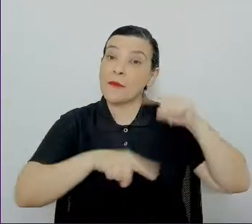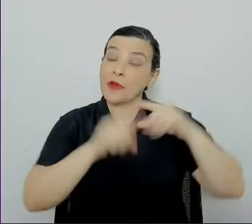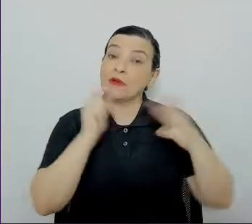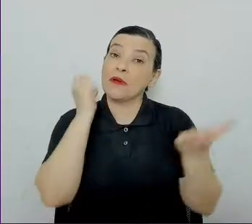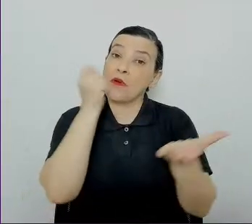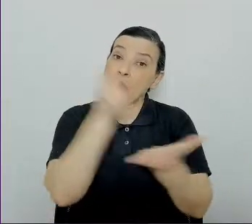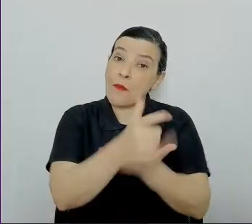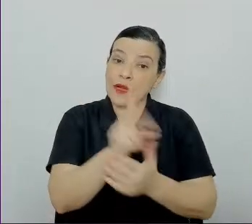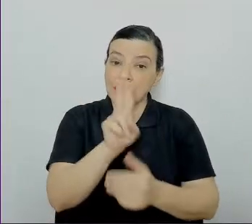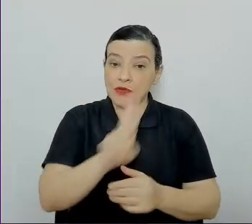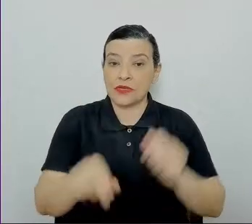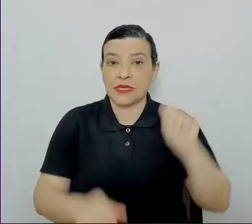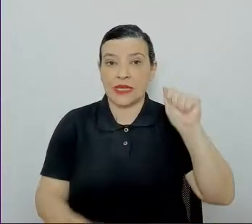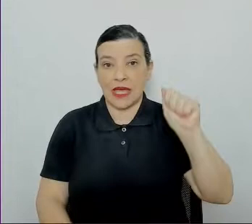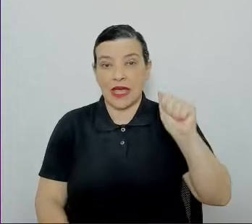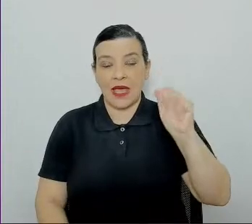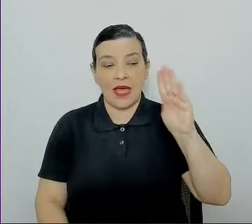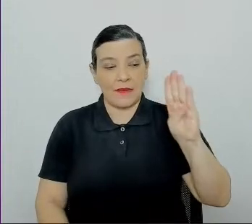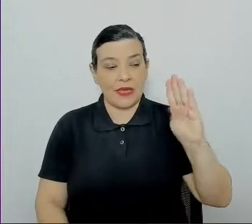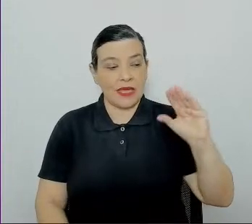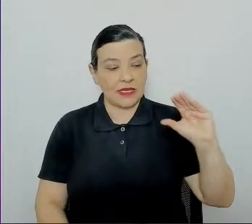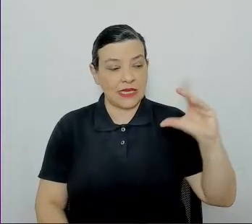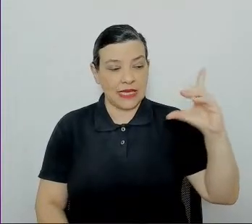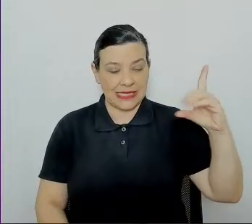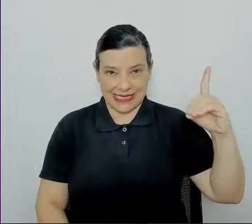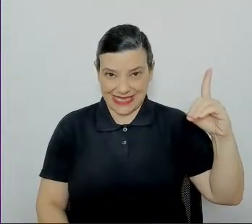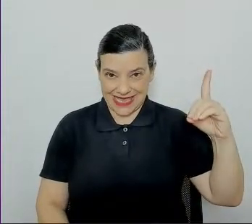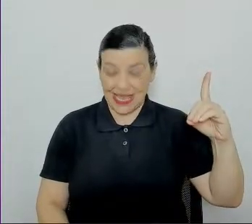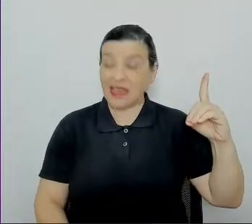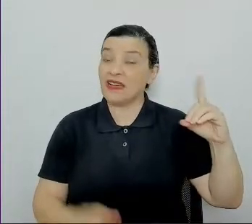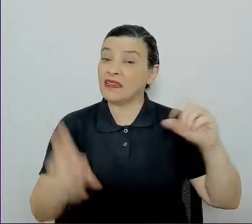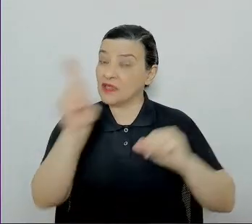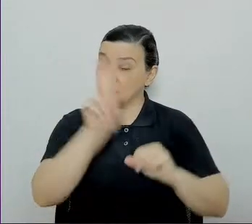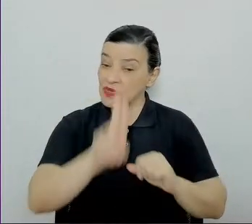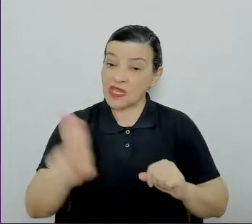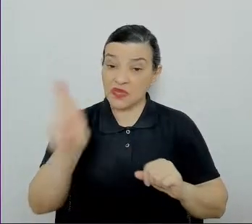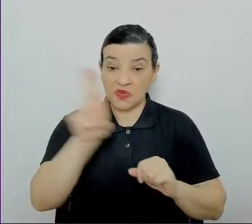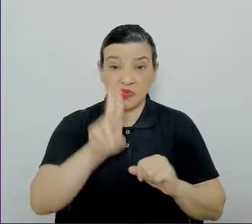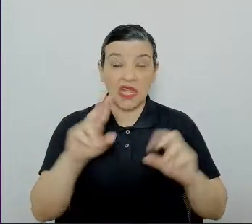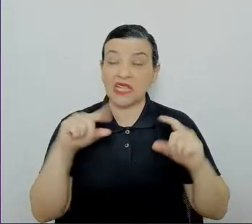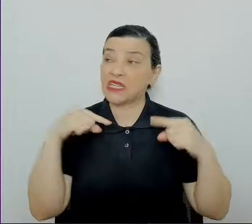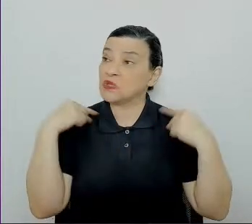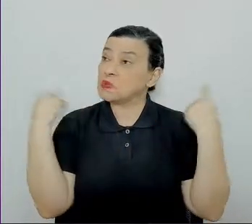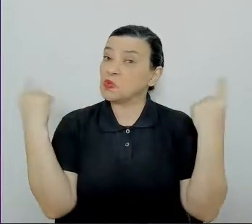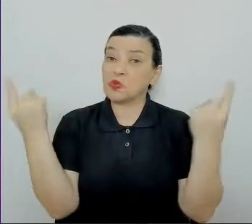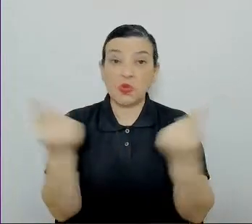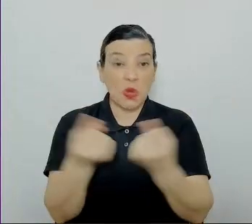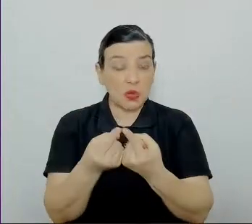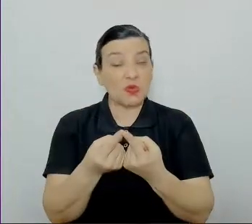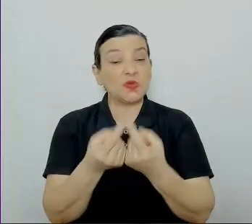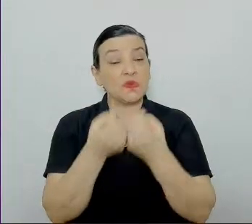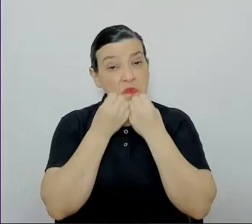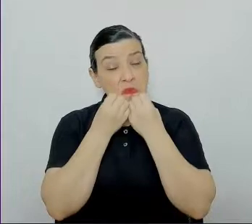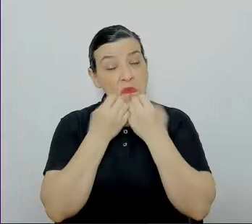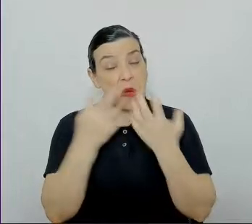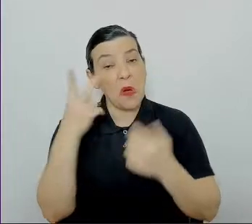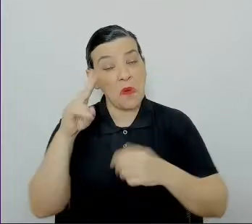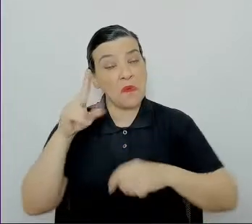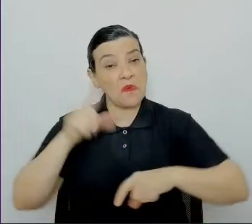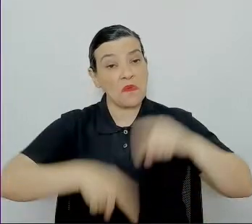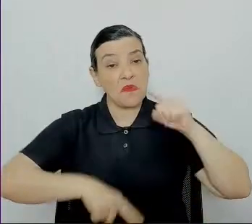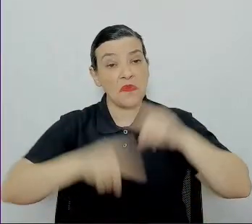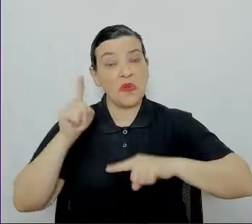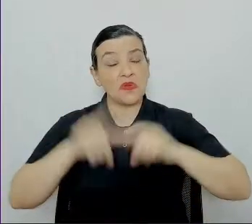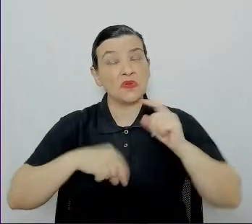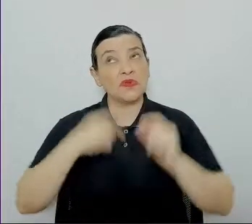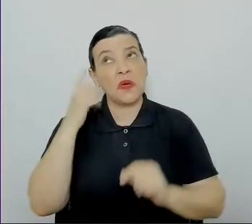funcionalidade a B, a C e a D, e elas estão sendo usadas praticamente por todo mundo. Então, beleza, seu produto é muito bom. E você vai pensar, ok,